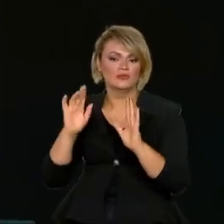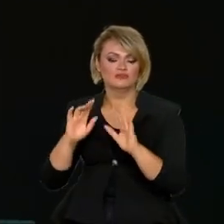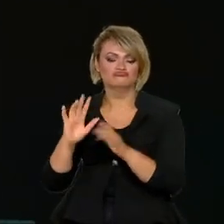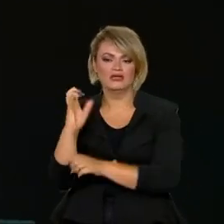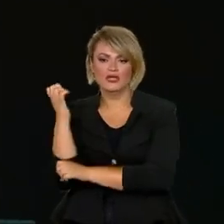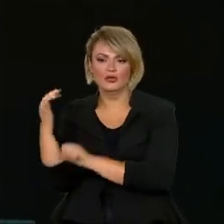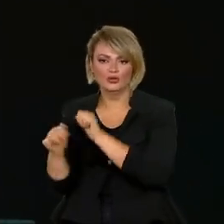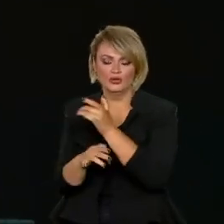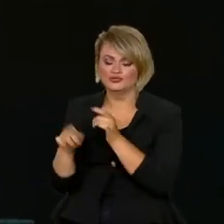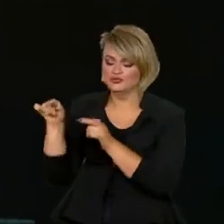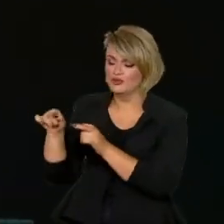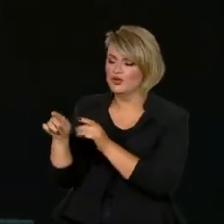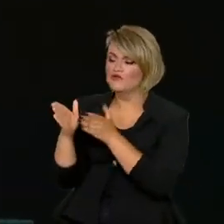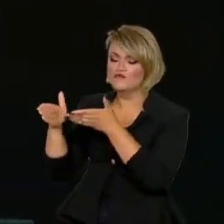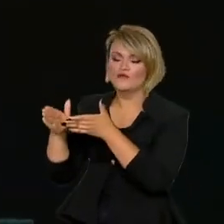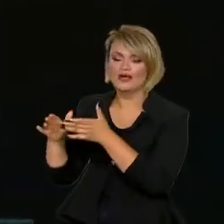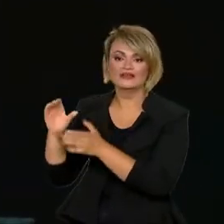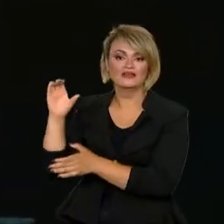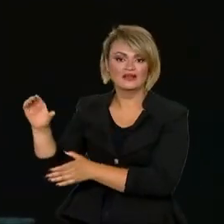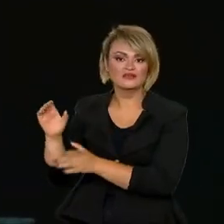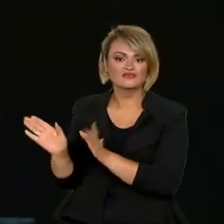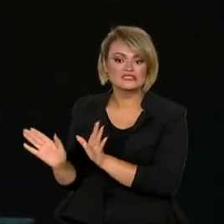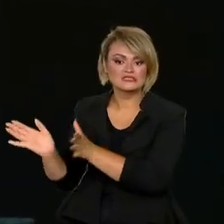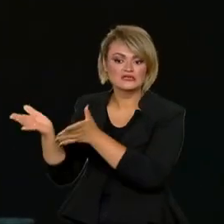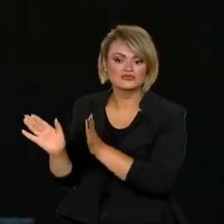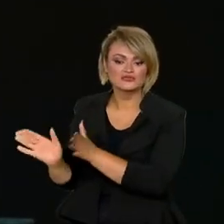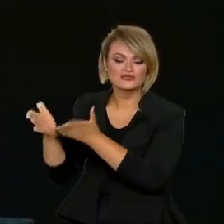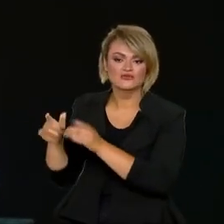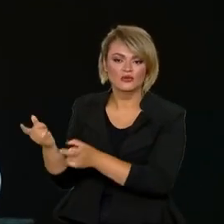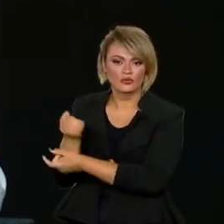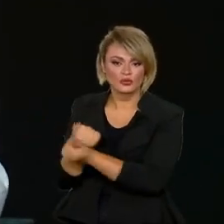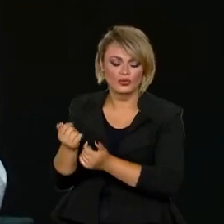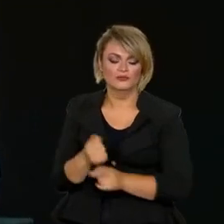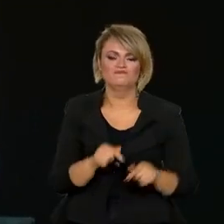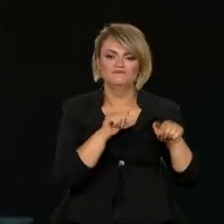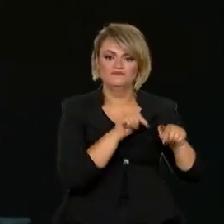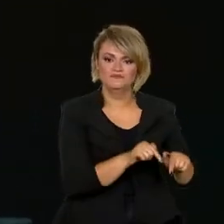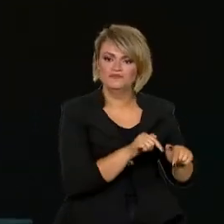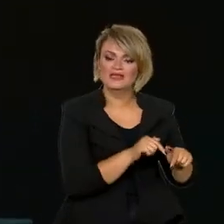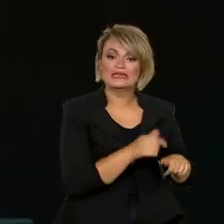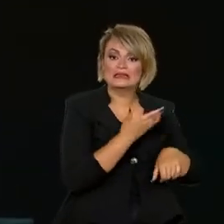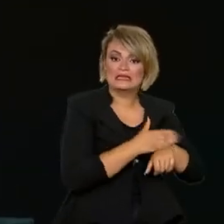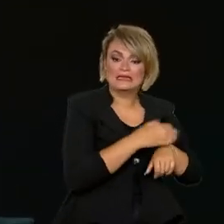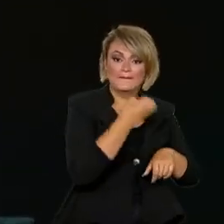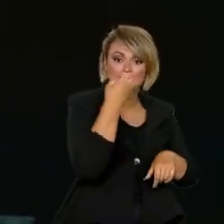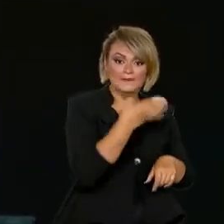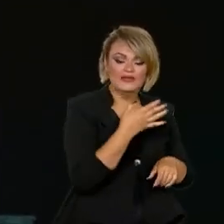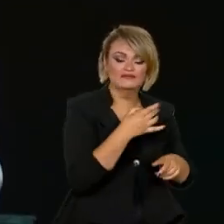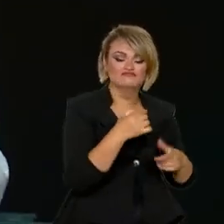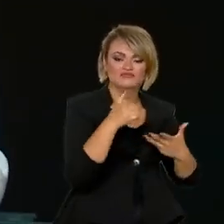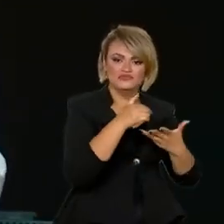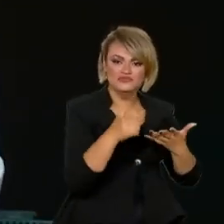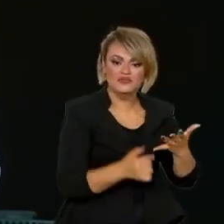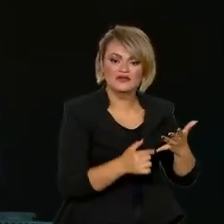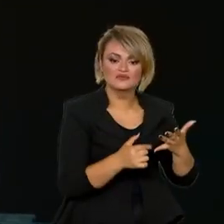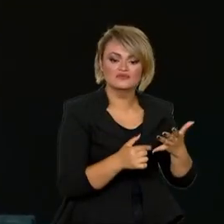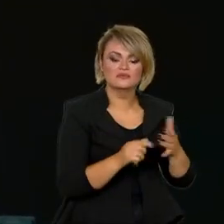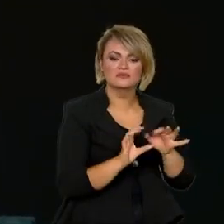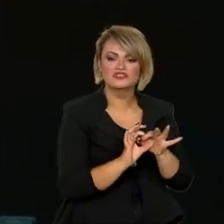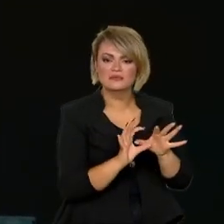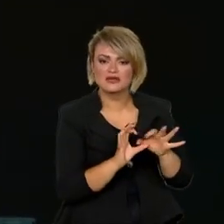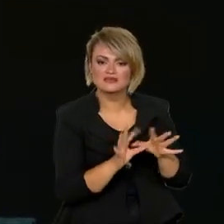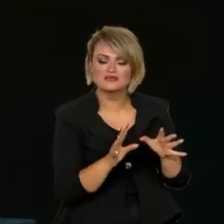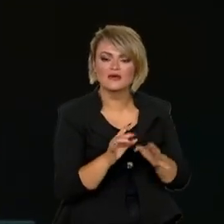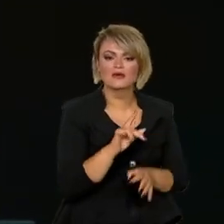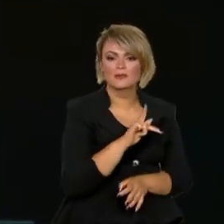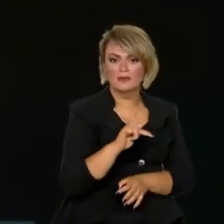a expansão do crédito e os incentivos econômicos, o aprimoramento dos mecanismos de concessão e